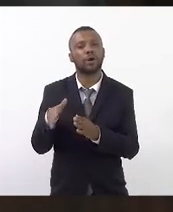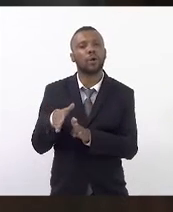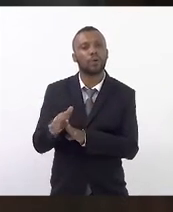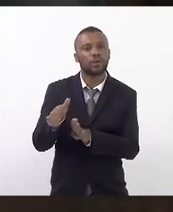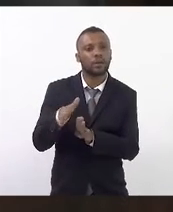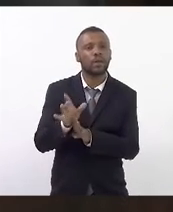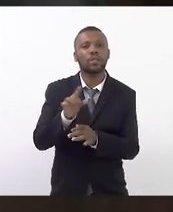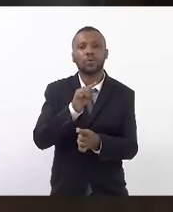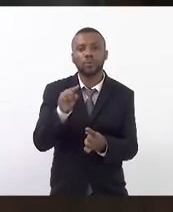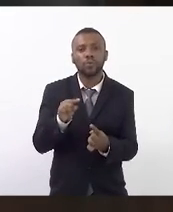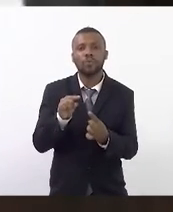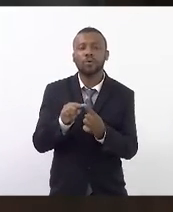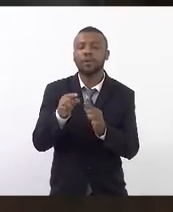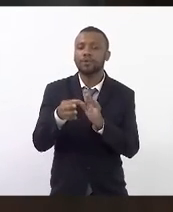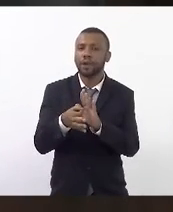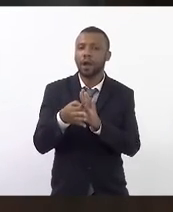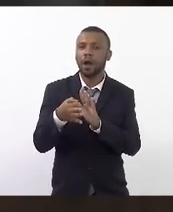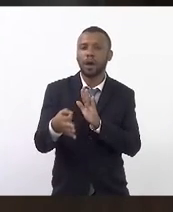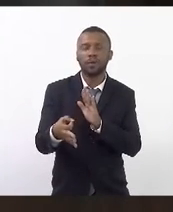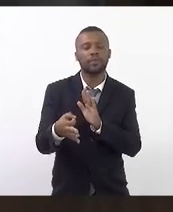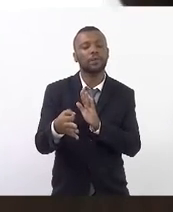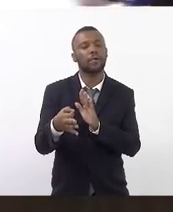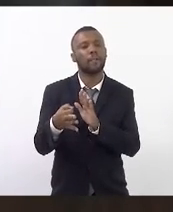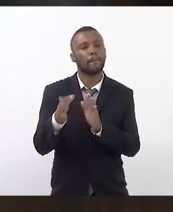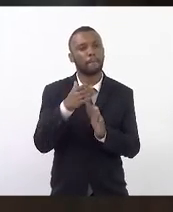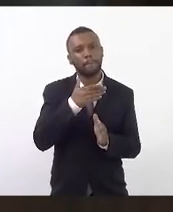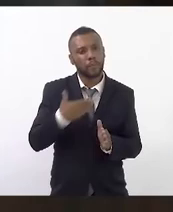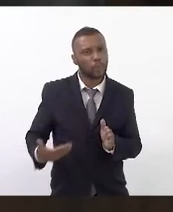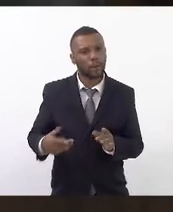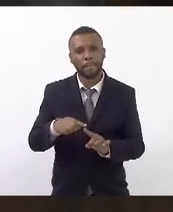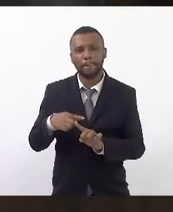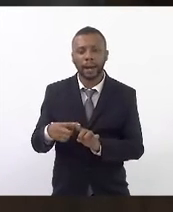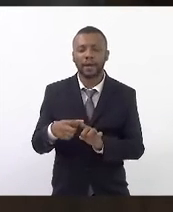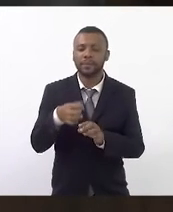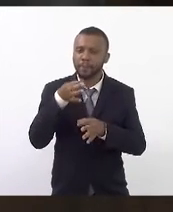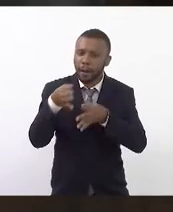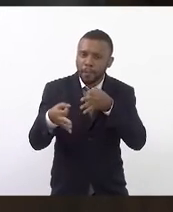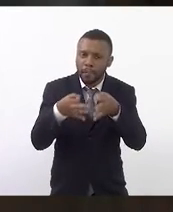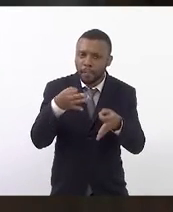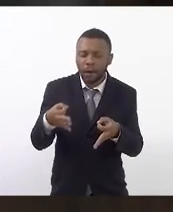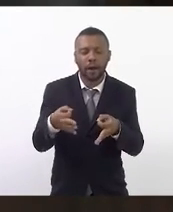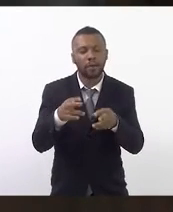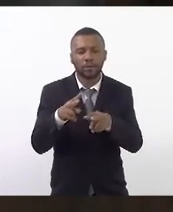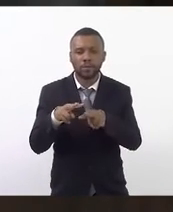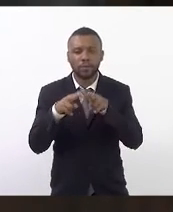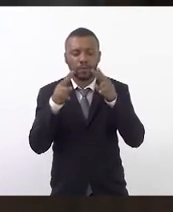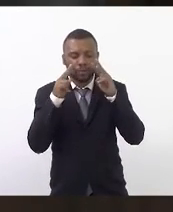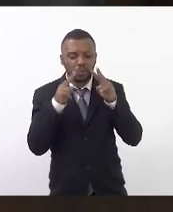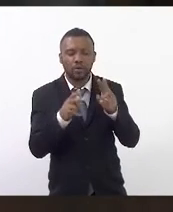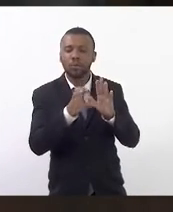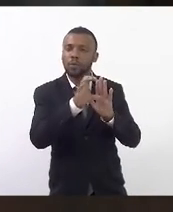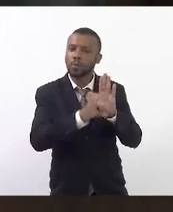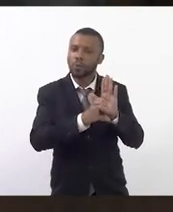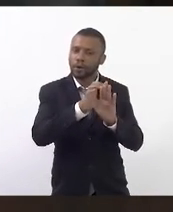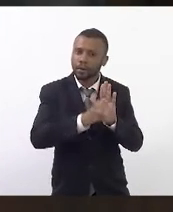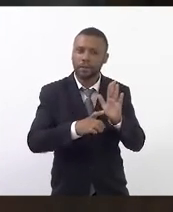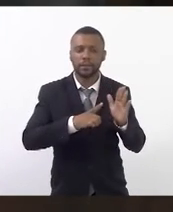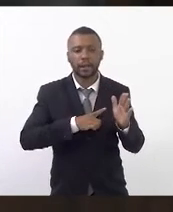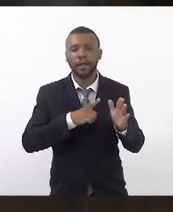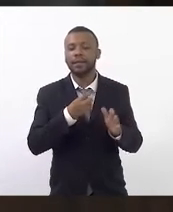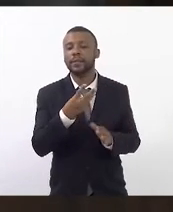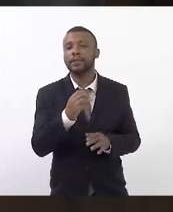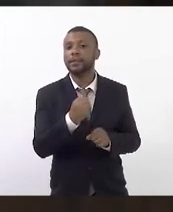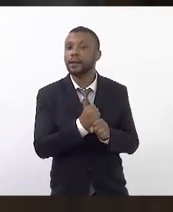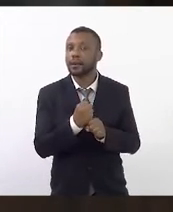de arguição pública e emissão de parecer. Neste ínterim, considerando o currículo do indicado, que possui mais de 30 anos de